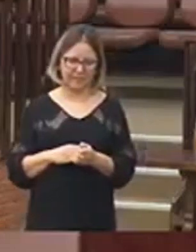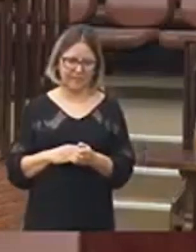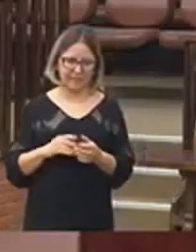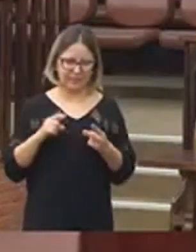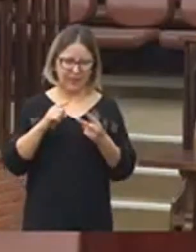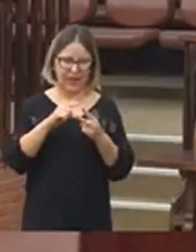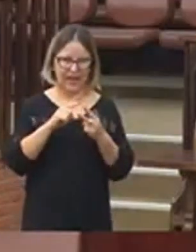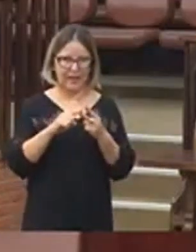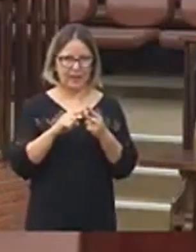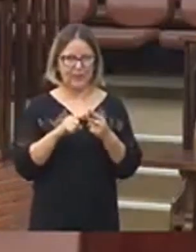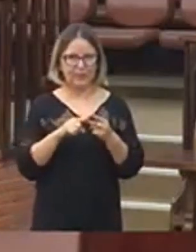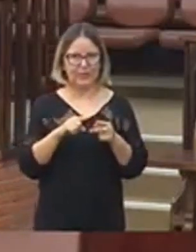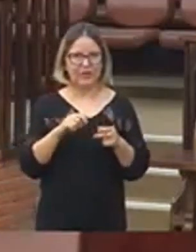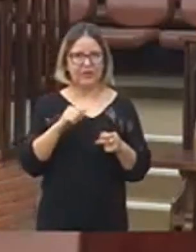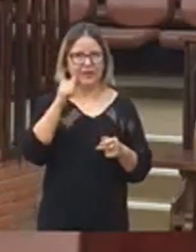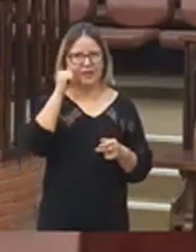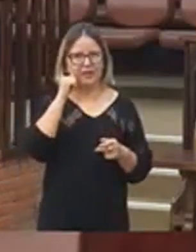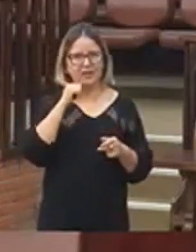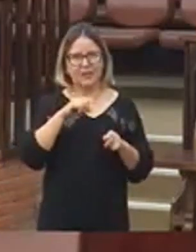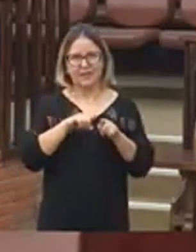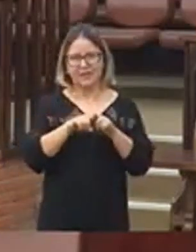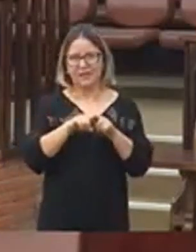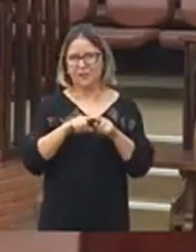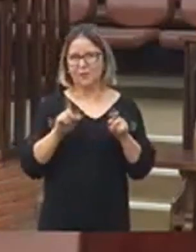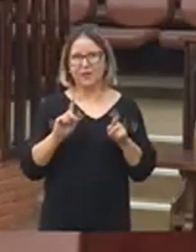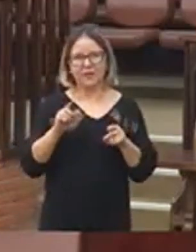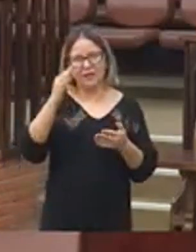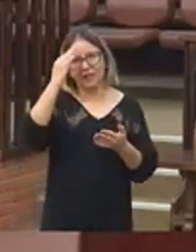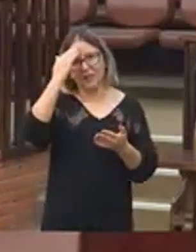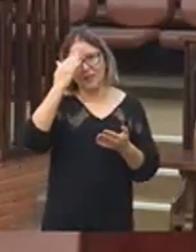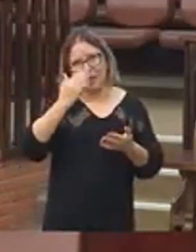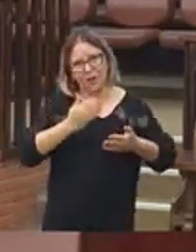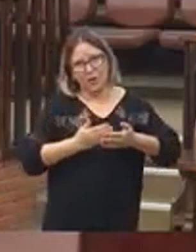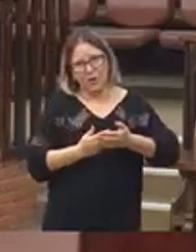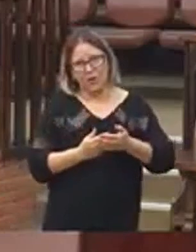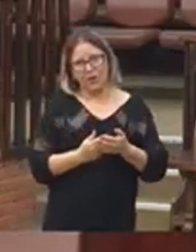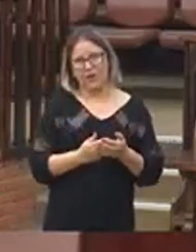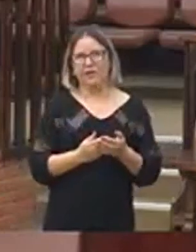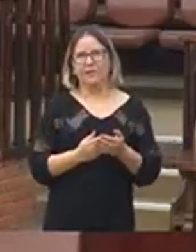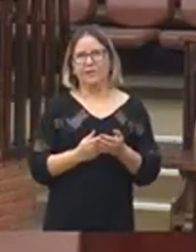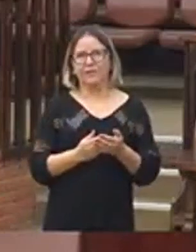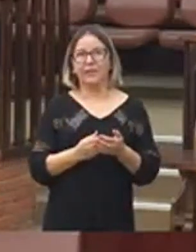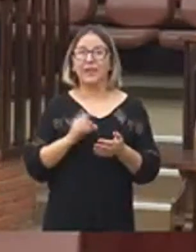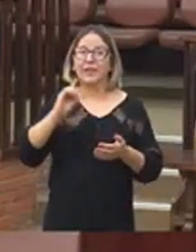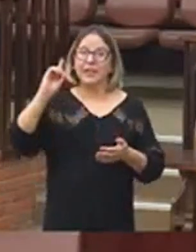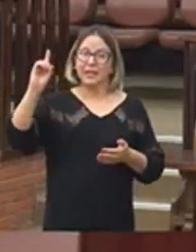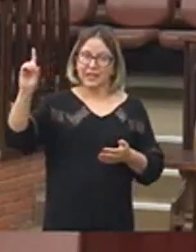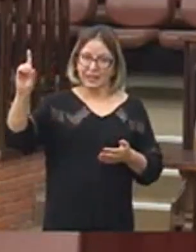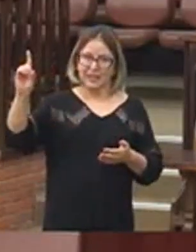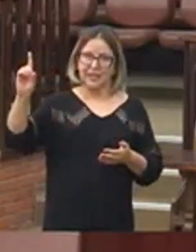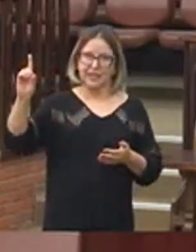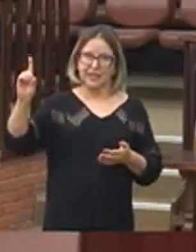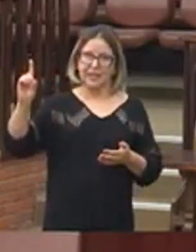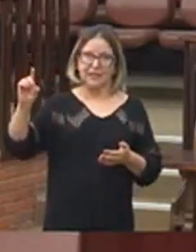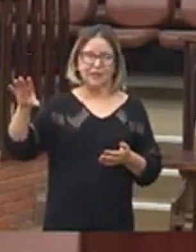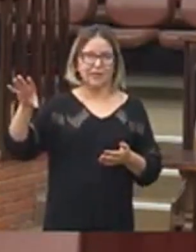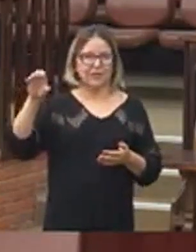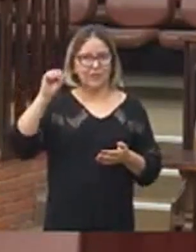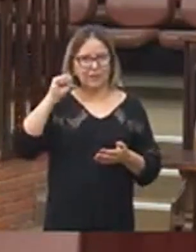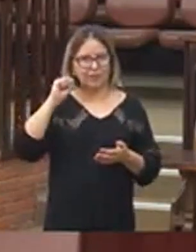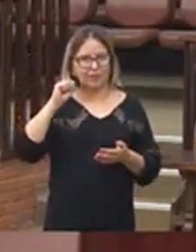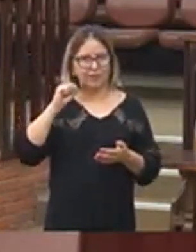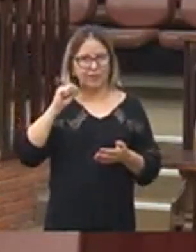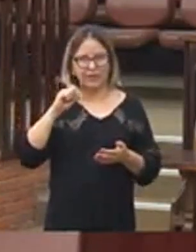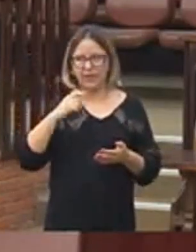não criam que Deus era tanto de longe quanto de perto.